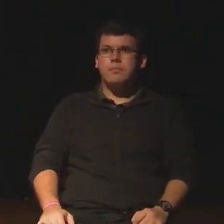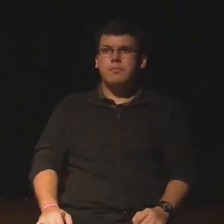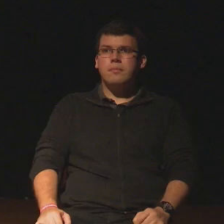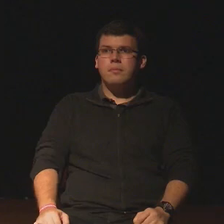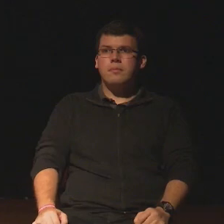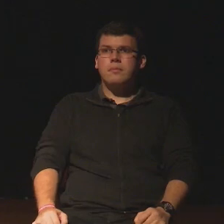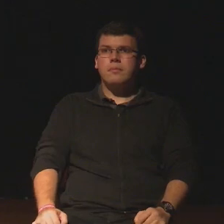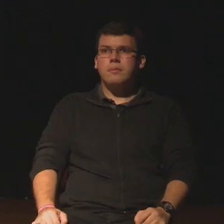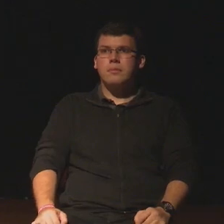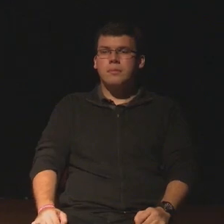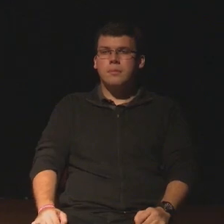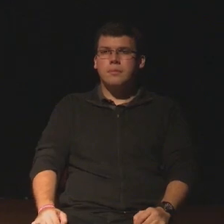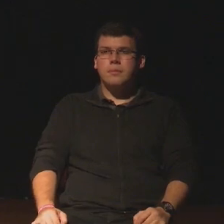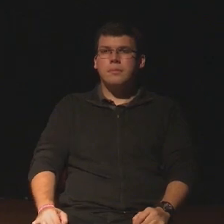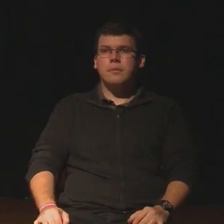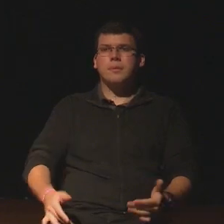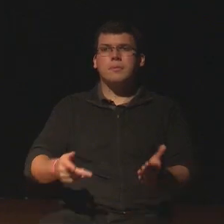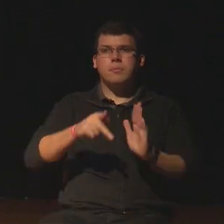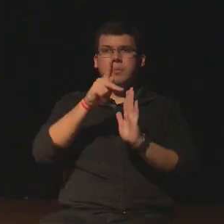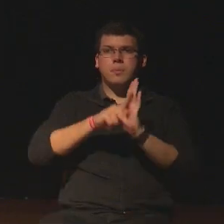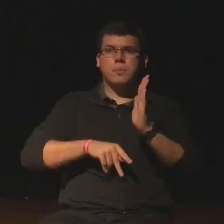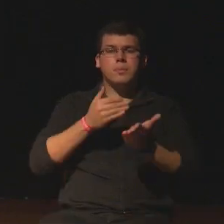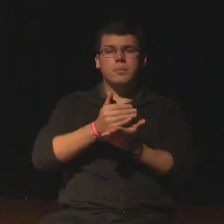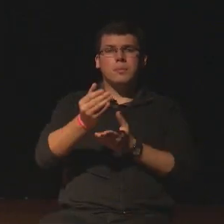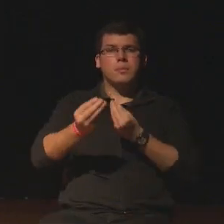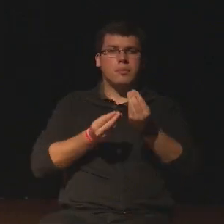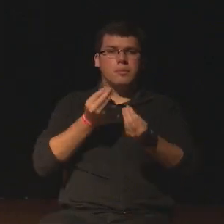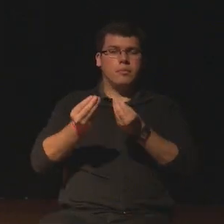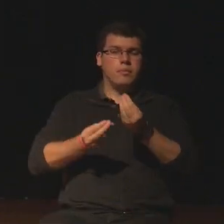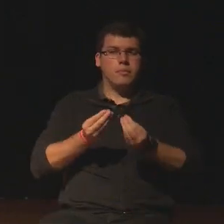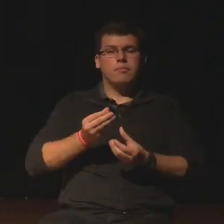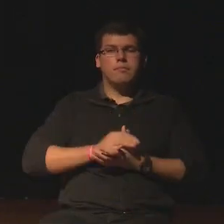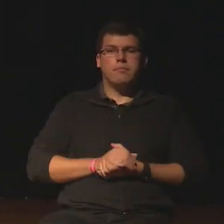Então, o projeto se inicia